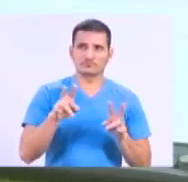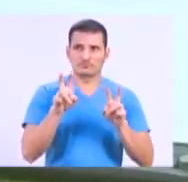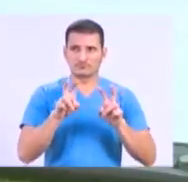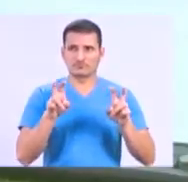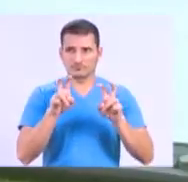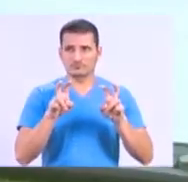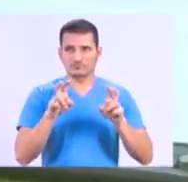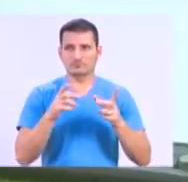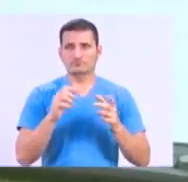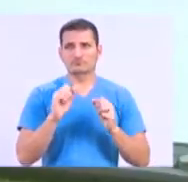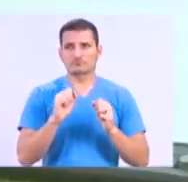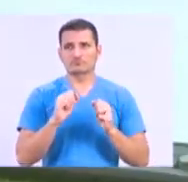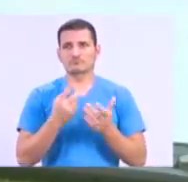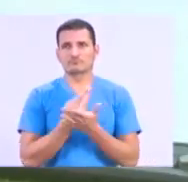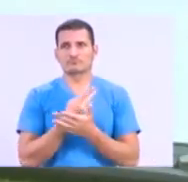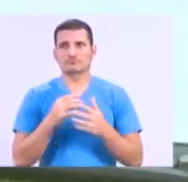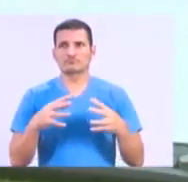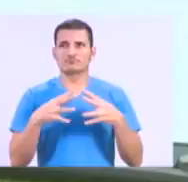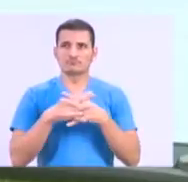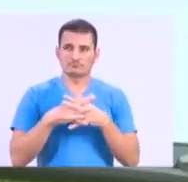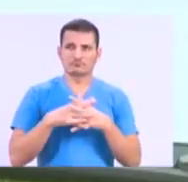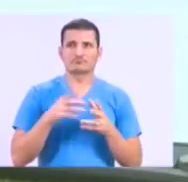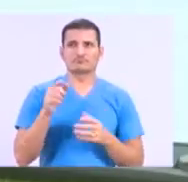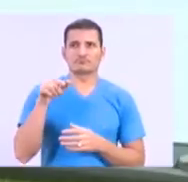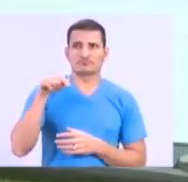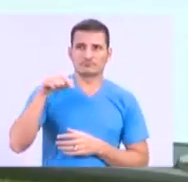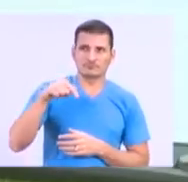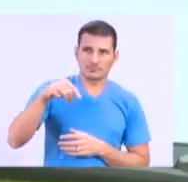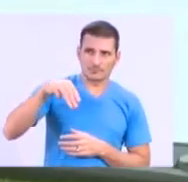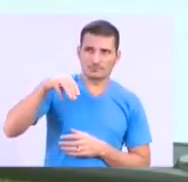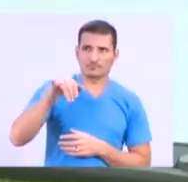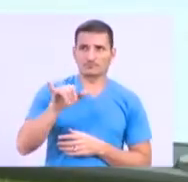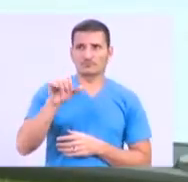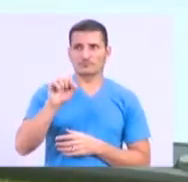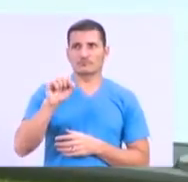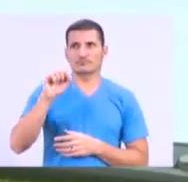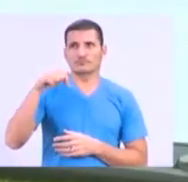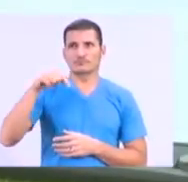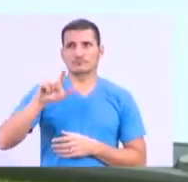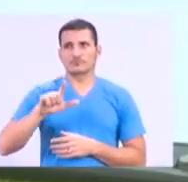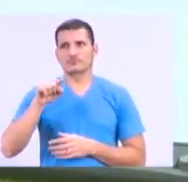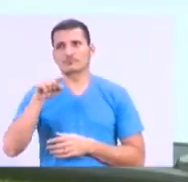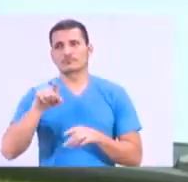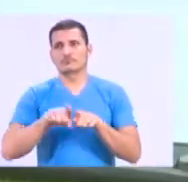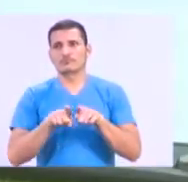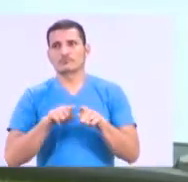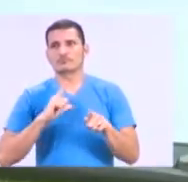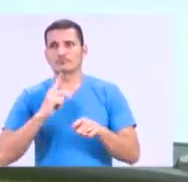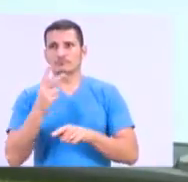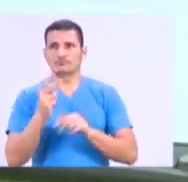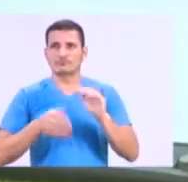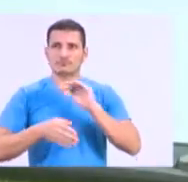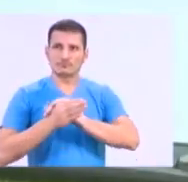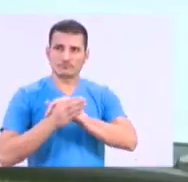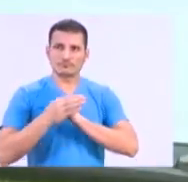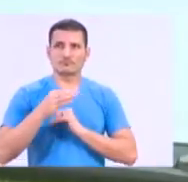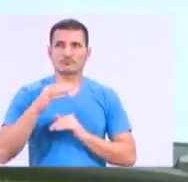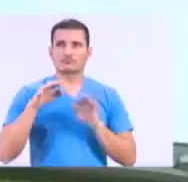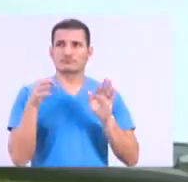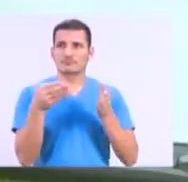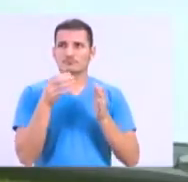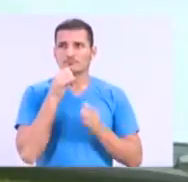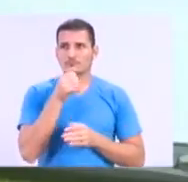dar algum conflito. Assim como o MySQL também tem a sua porta específica, né, que se ela estiver sendo usada no